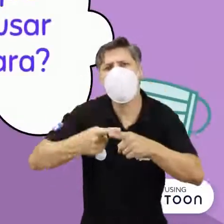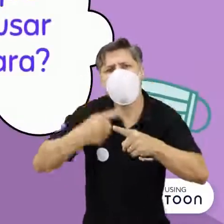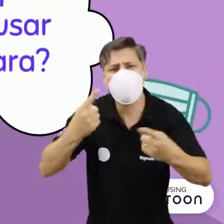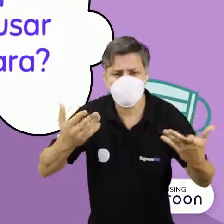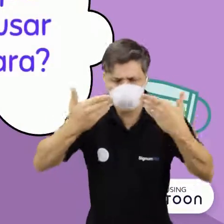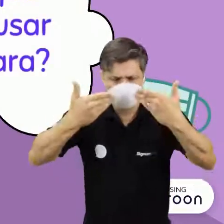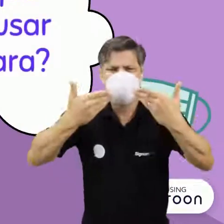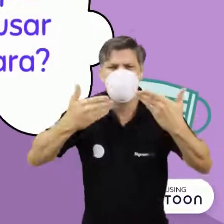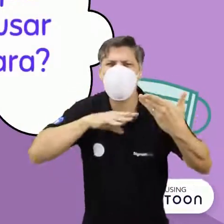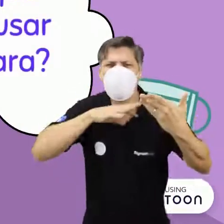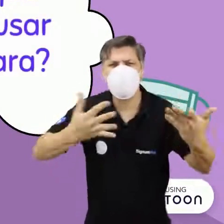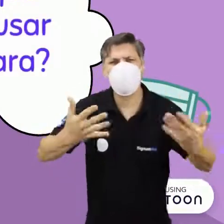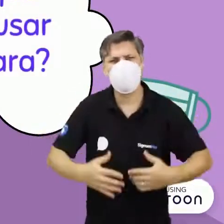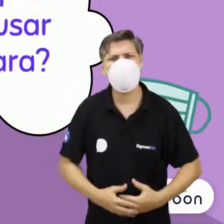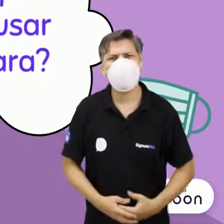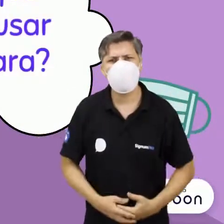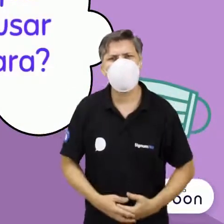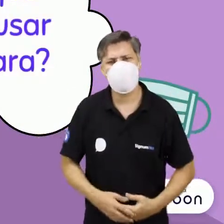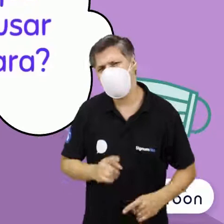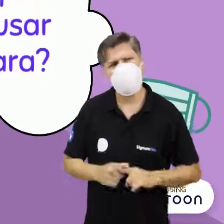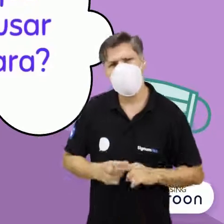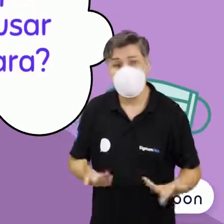Por que devo usar máscara?